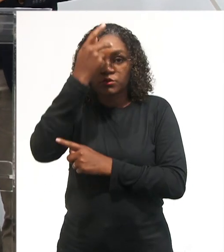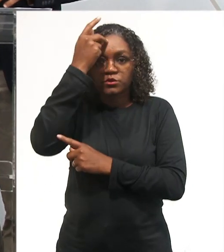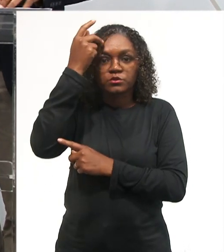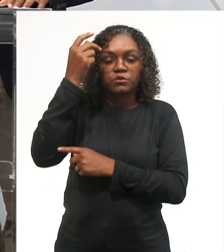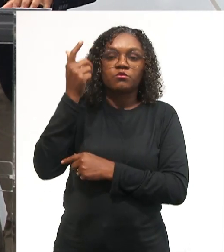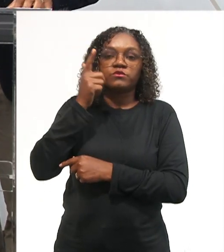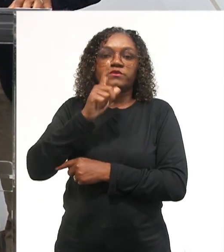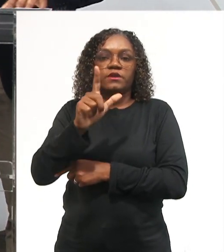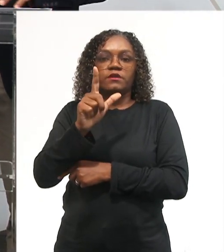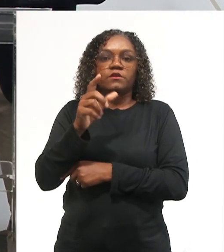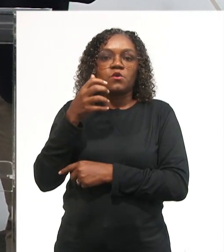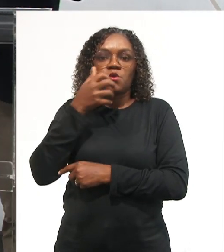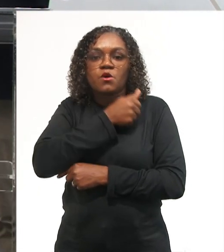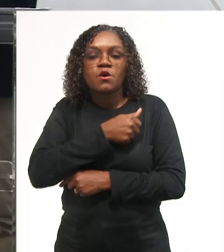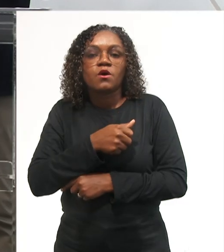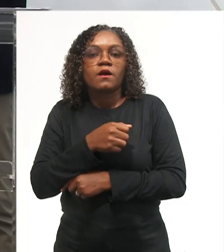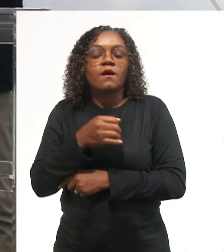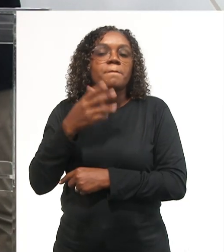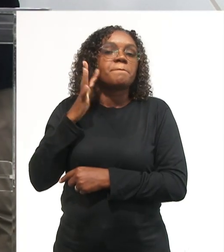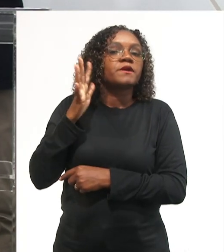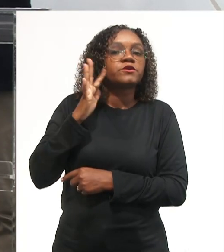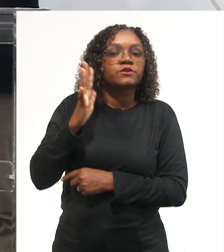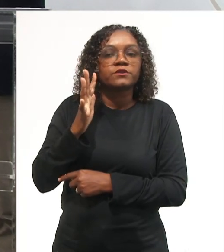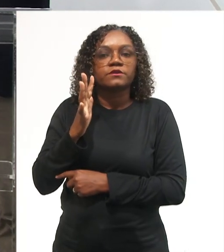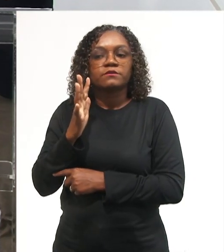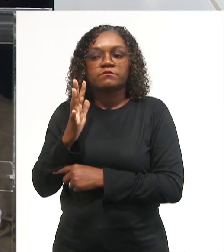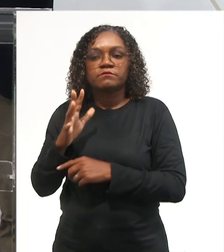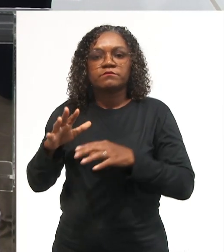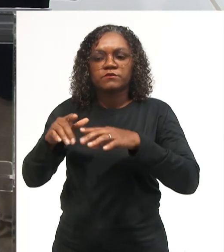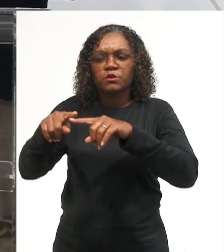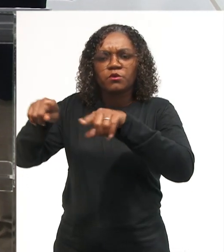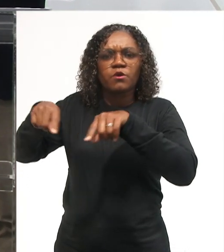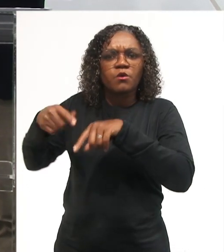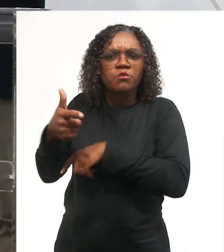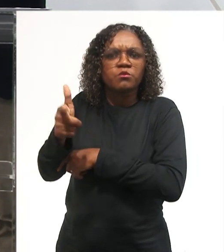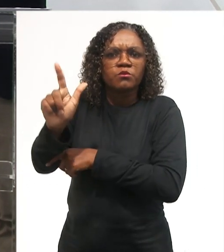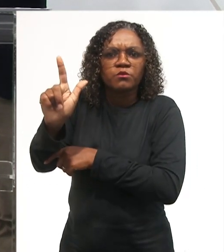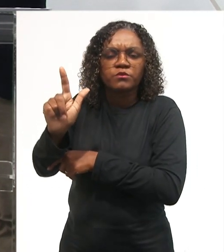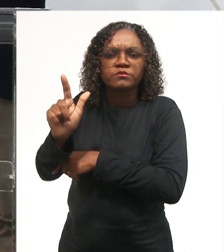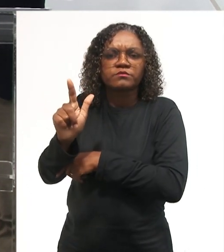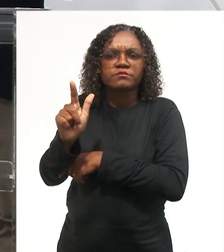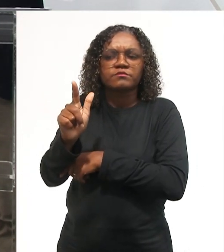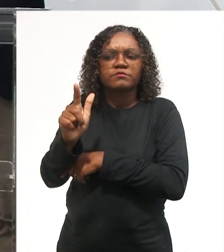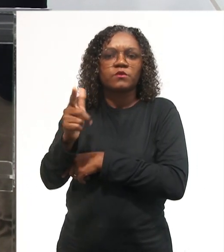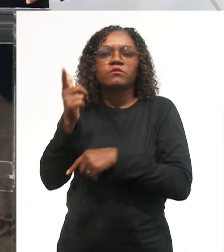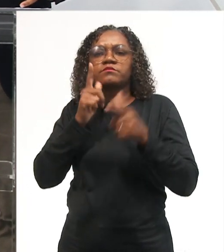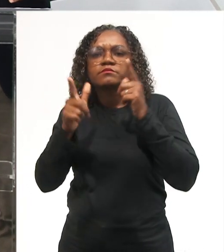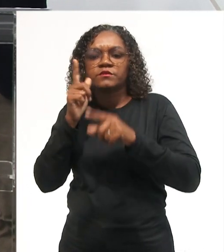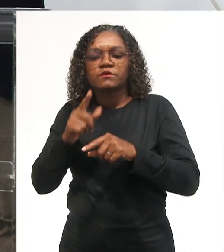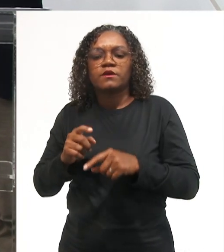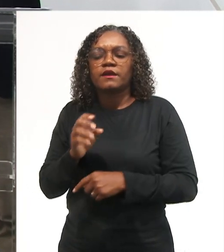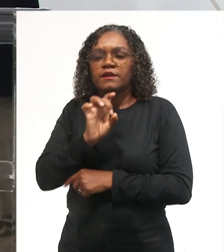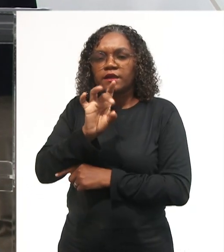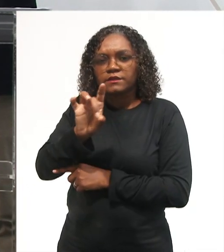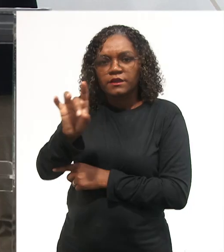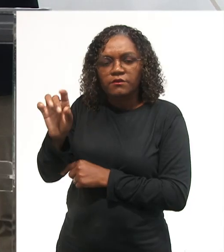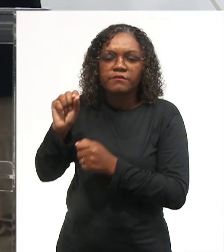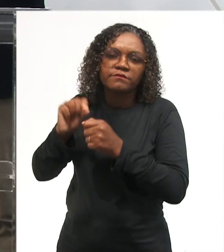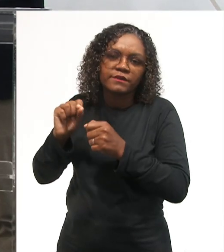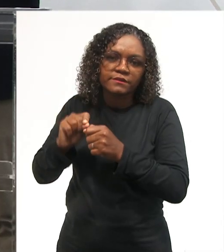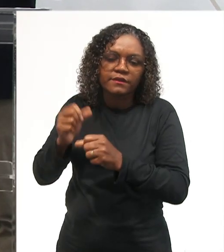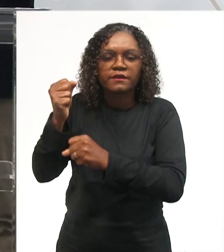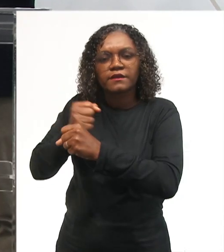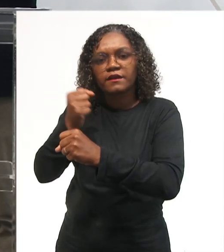desconhecida. Então todo mundo vai chegar lá, as pessoas vão começar a procurar construir suas casas, a obter os